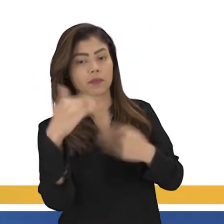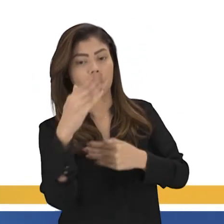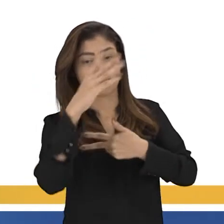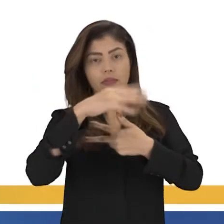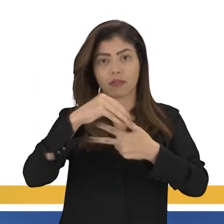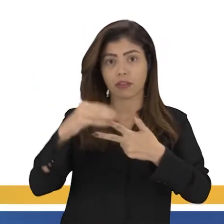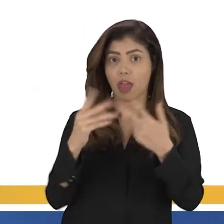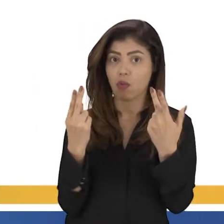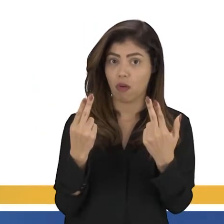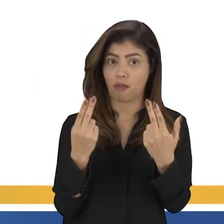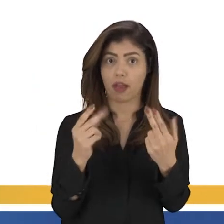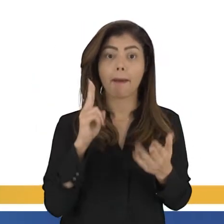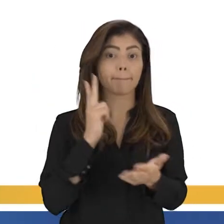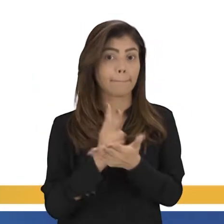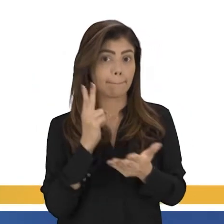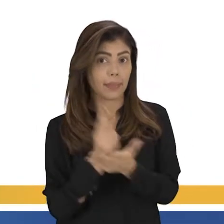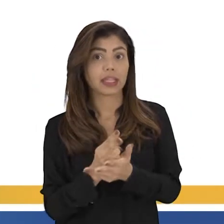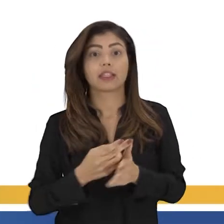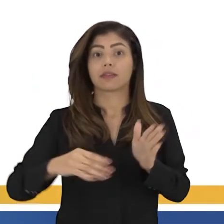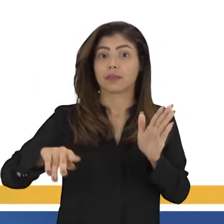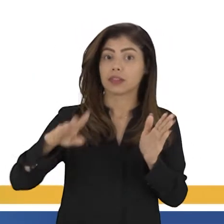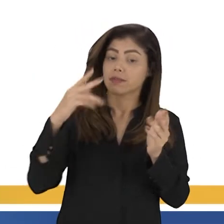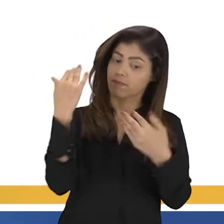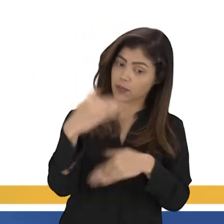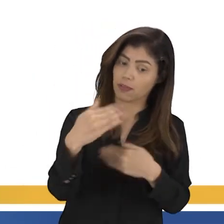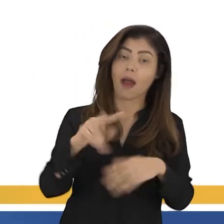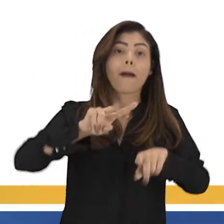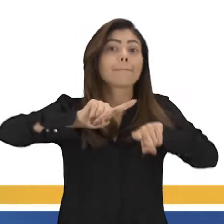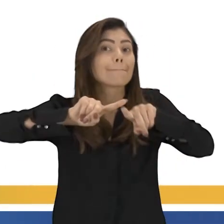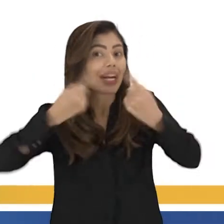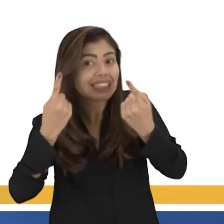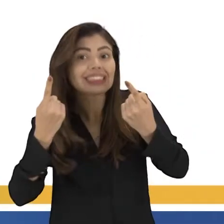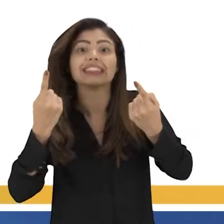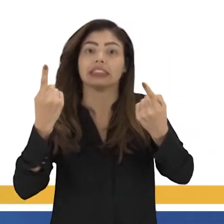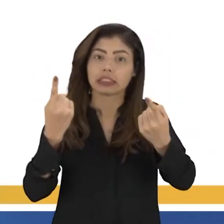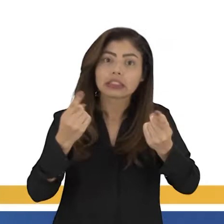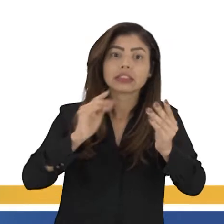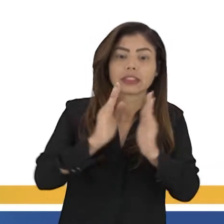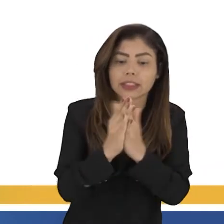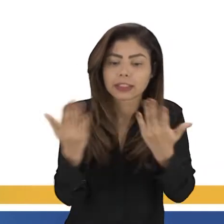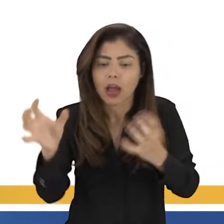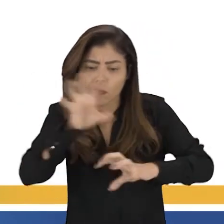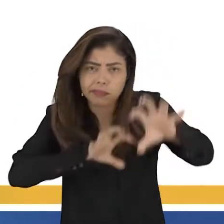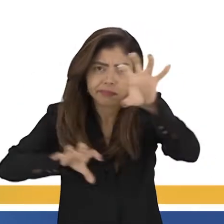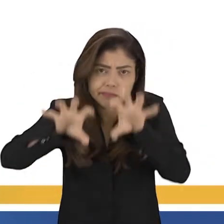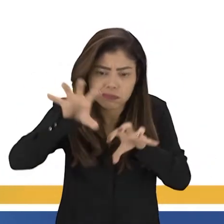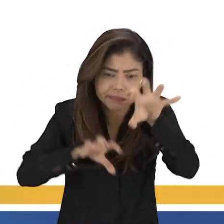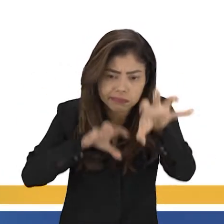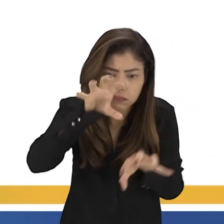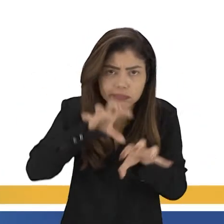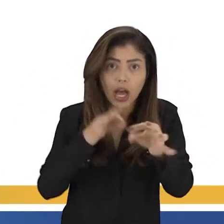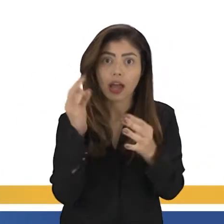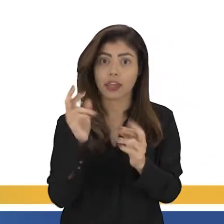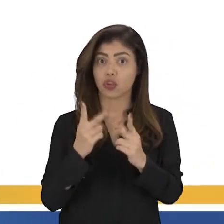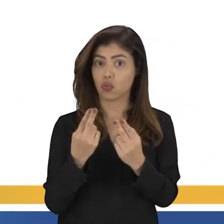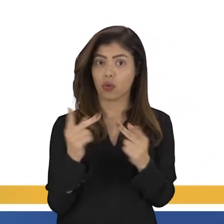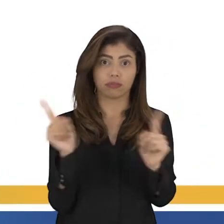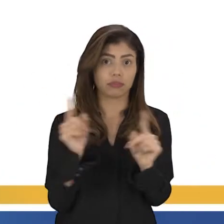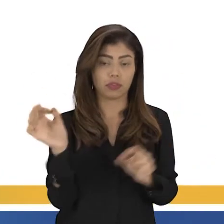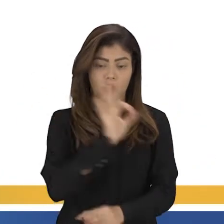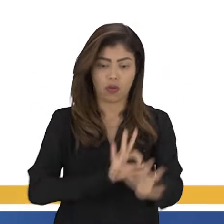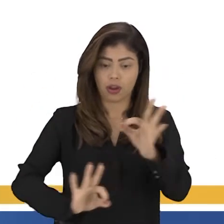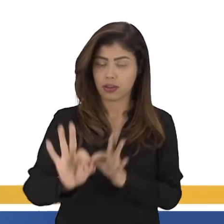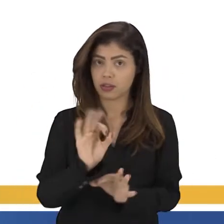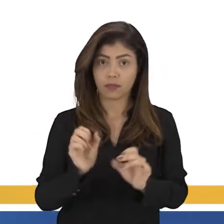Enem, elas são iguais, a mesma prova, mas nos cadernos, as questões, elas estão bagunçadas, elas não estão na mesma ordem. Então, o